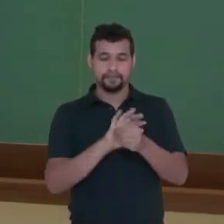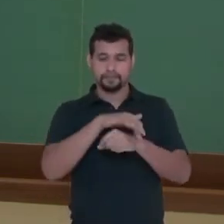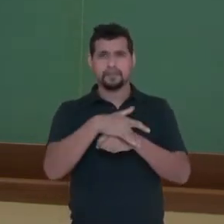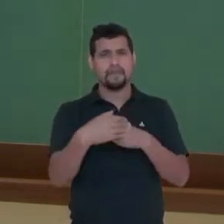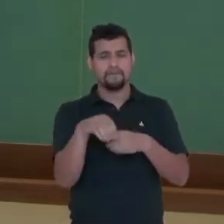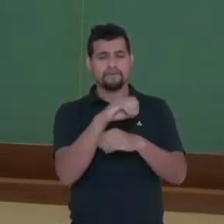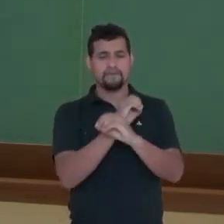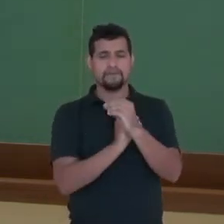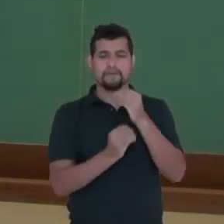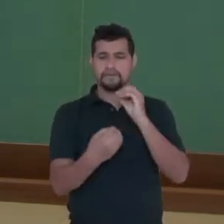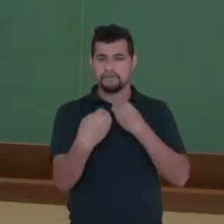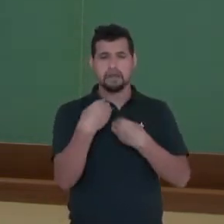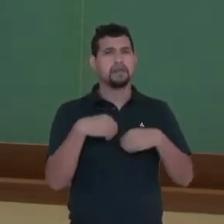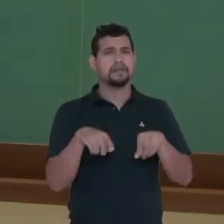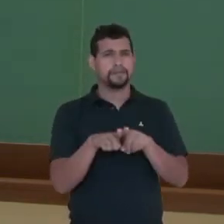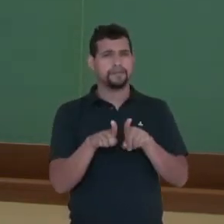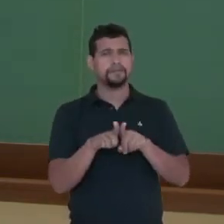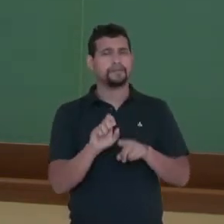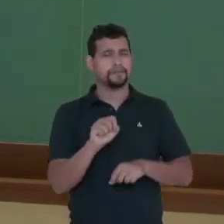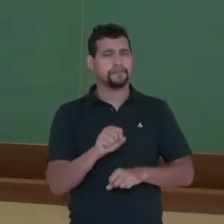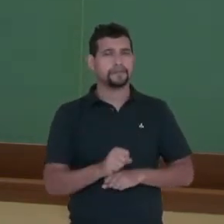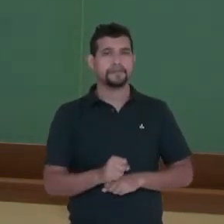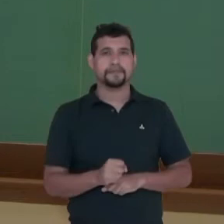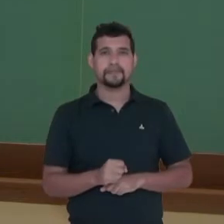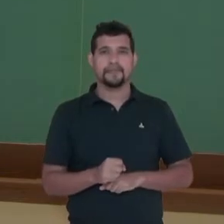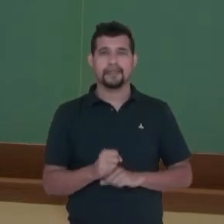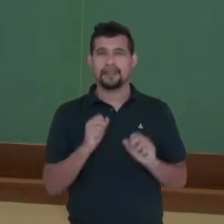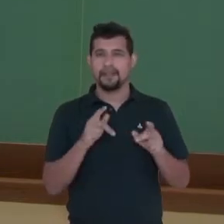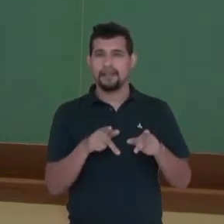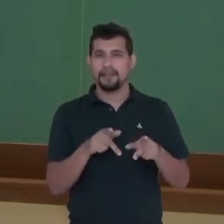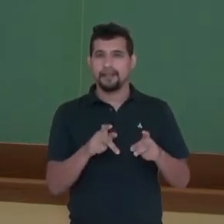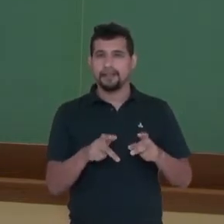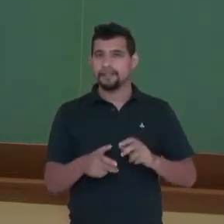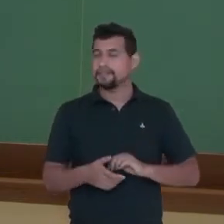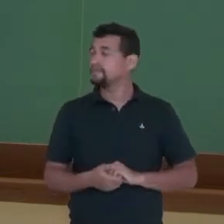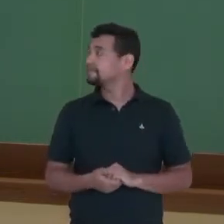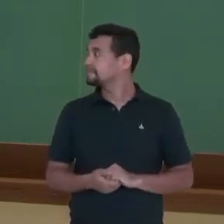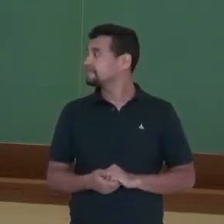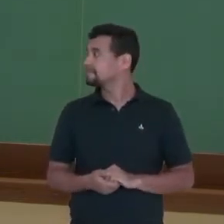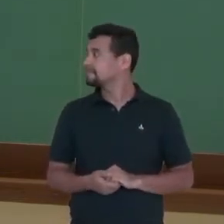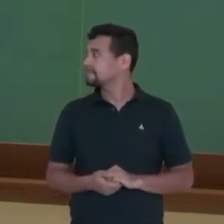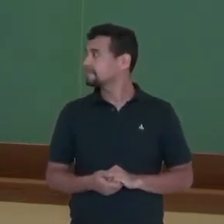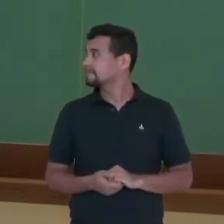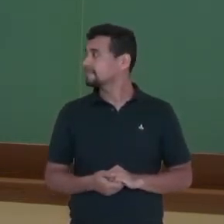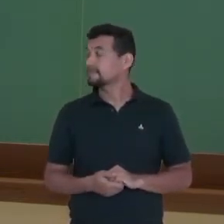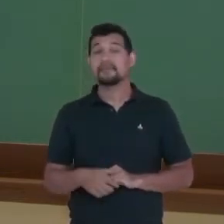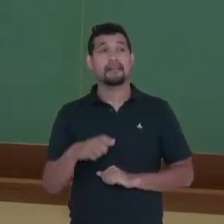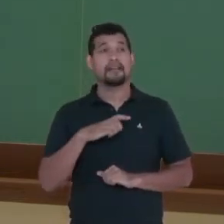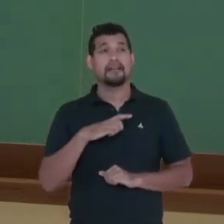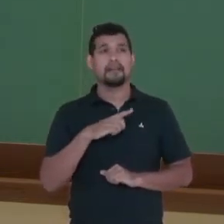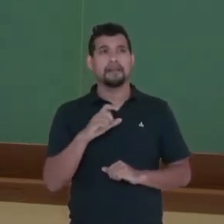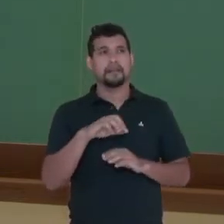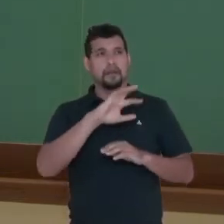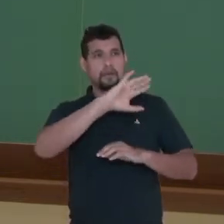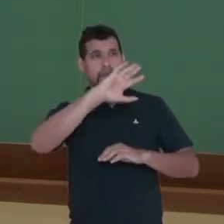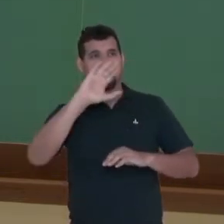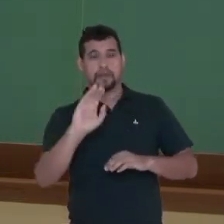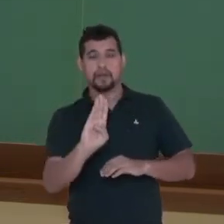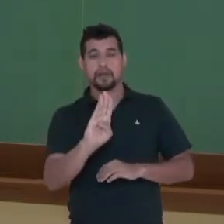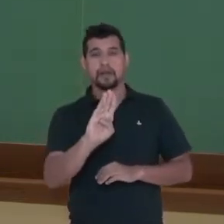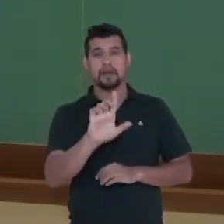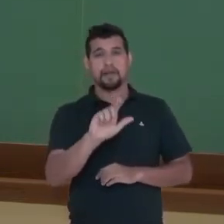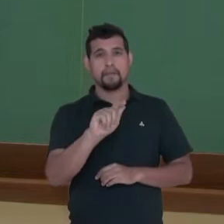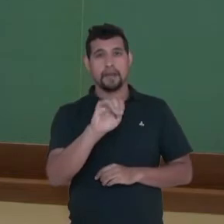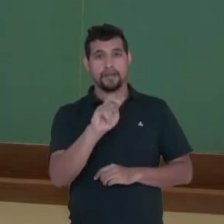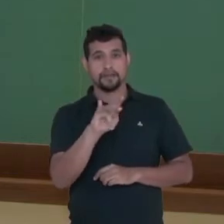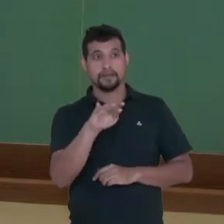e dentro com líquidos. Olha, observe. Ele passa por estágio de blástula, já com cerca de 100 células, e ele